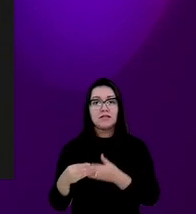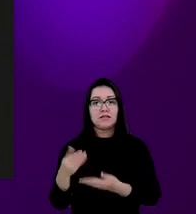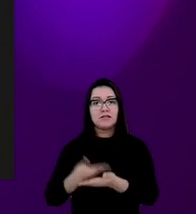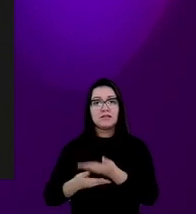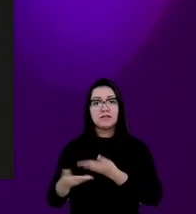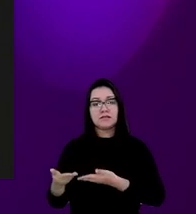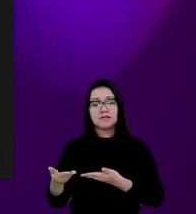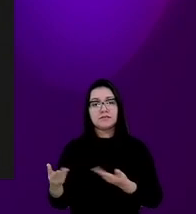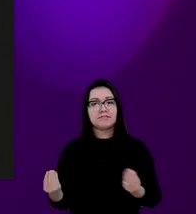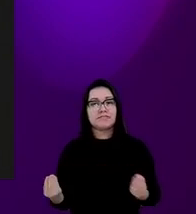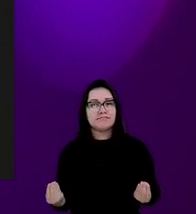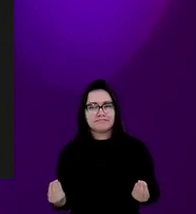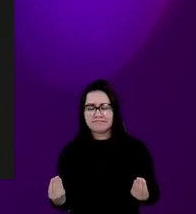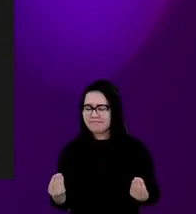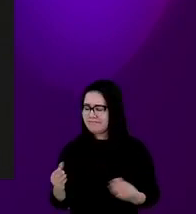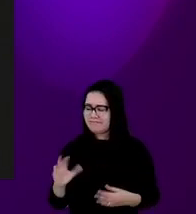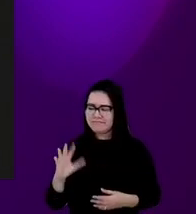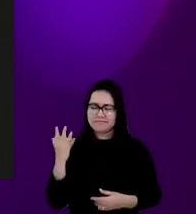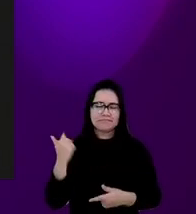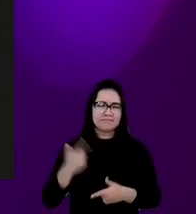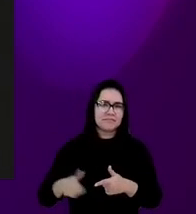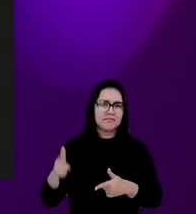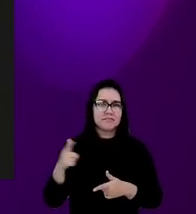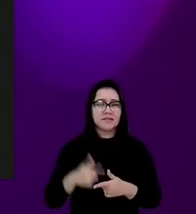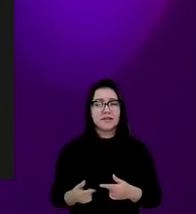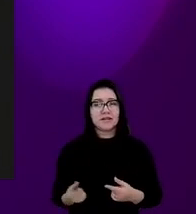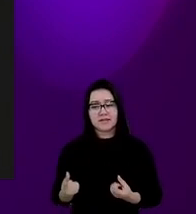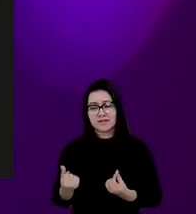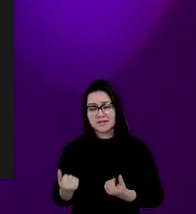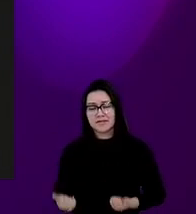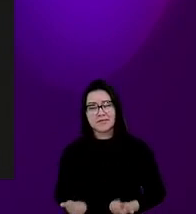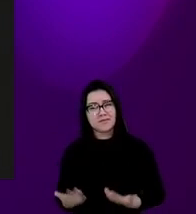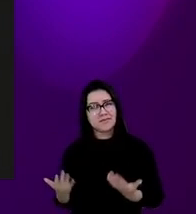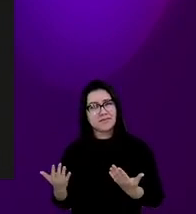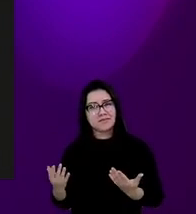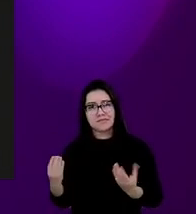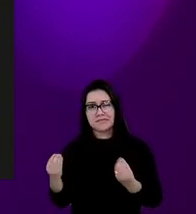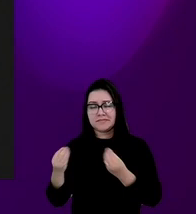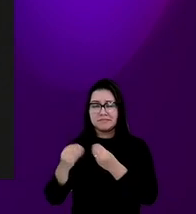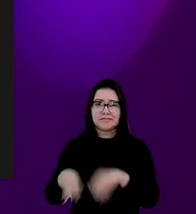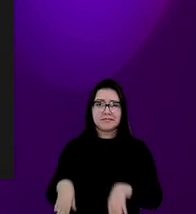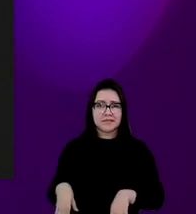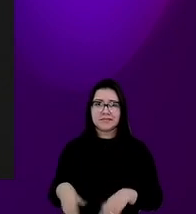uma catástrofe total, um custo desnecessário, e eu acho que